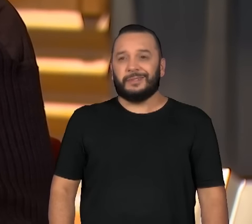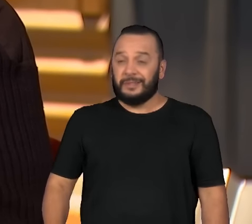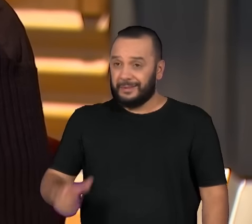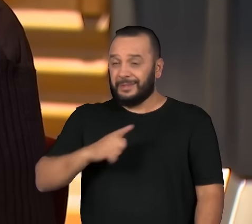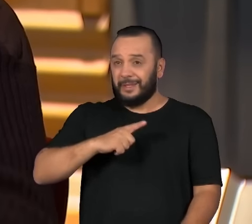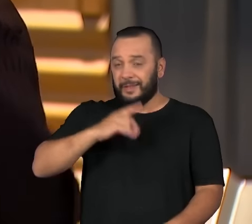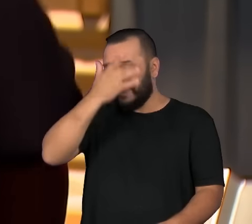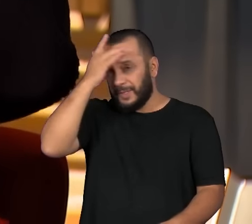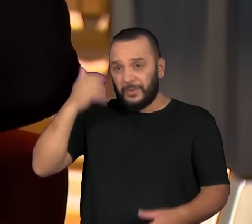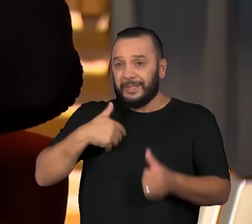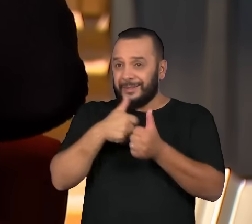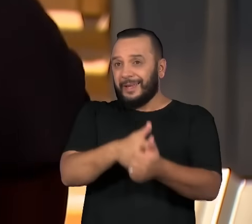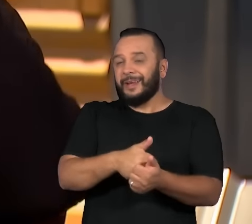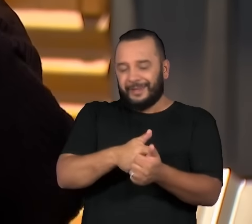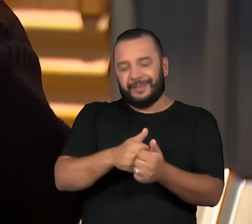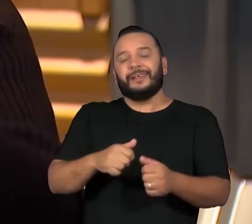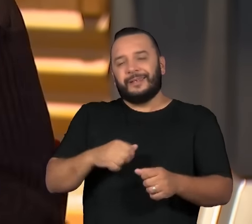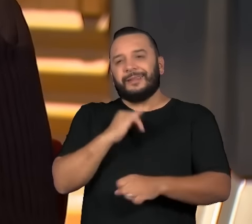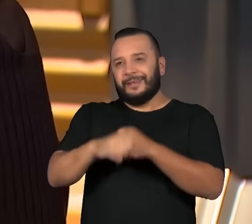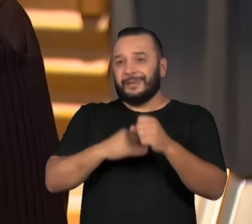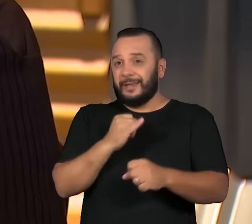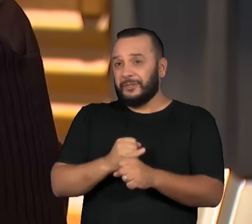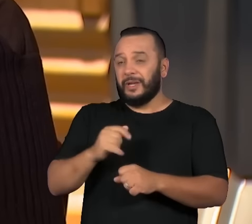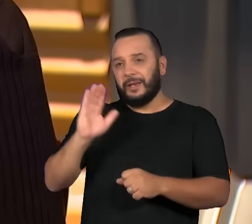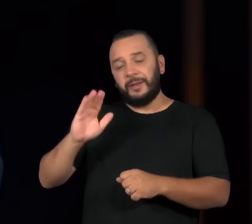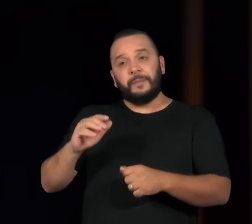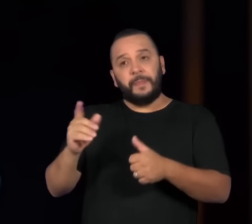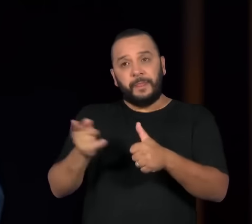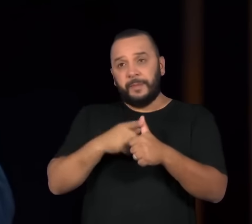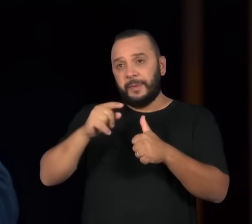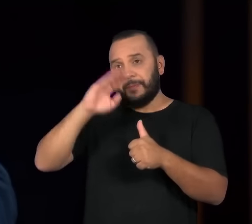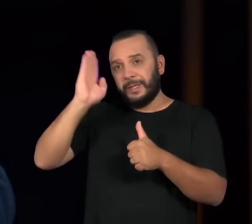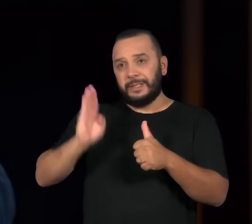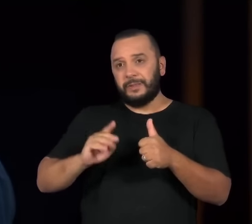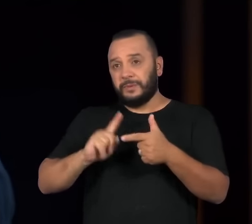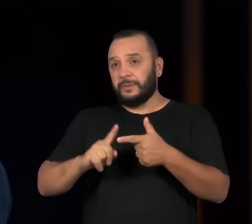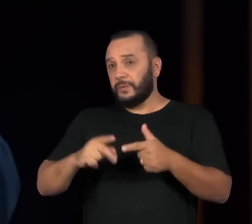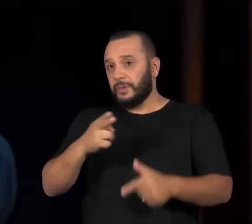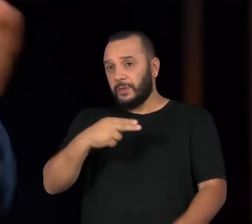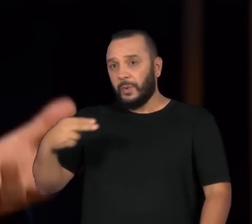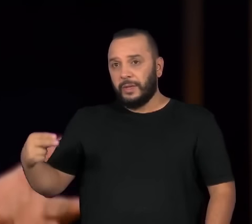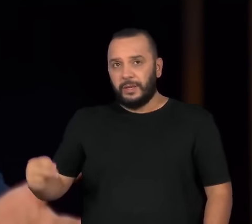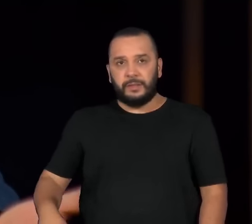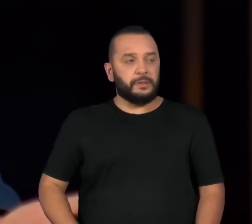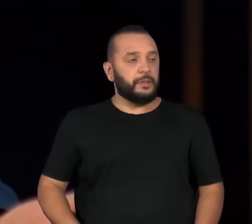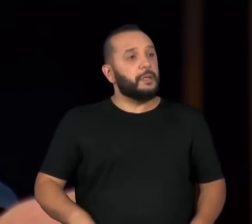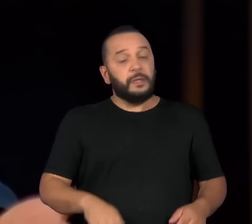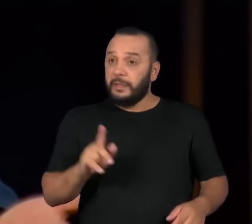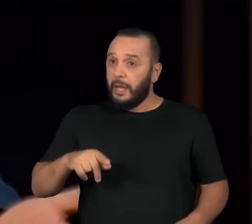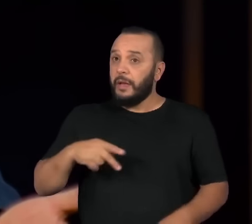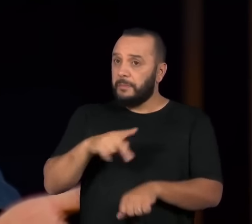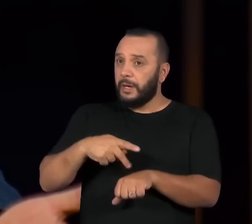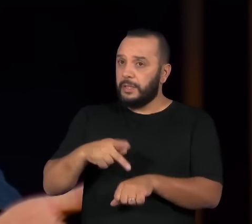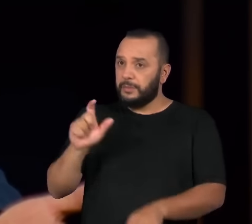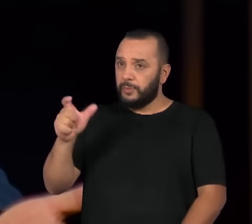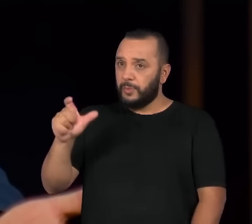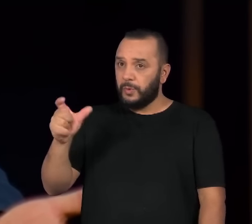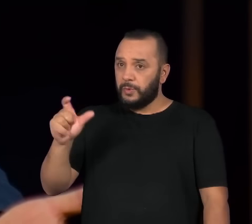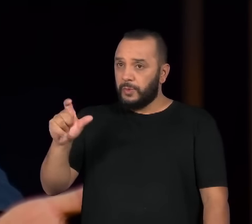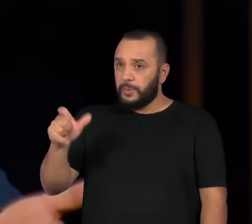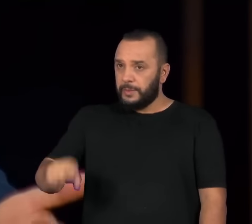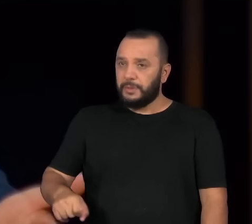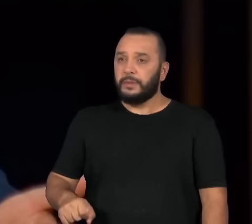seguidores, né? Na internet é Brasil e Indonésia em segundo lugar. Eu tinha essa curiosidade, né? E é um país muçulmano, né? Olha aí.